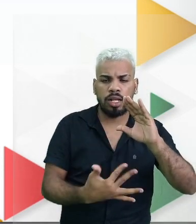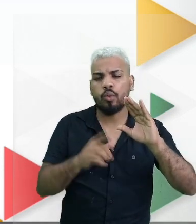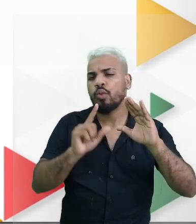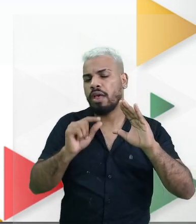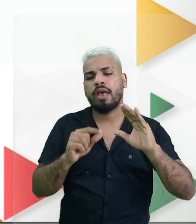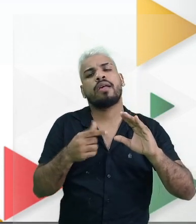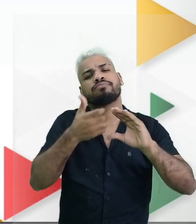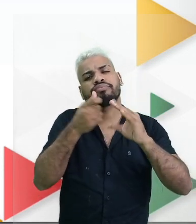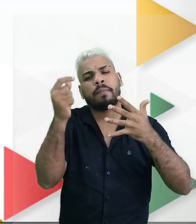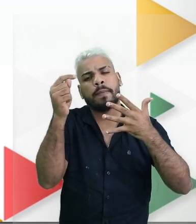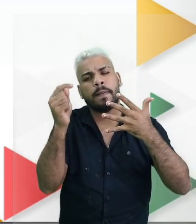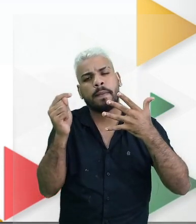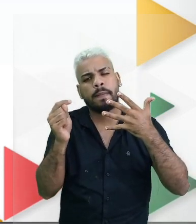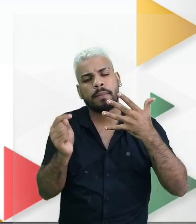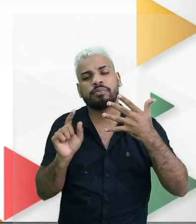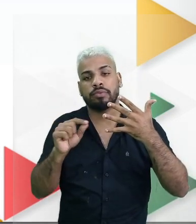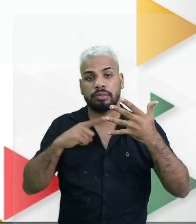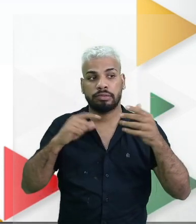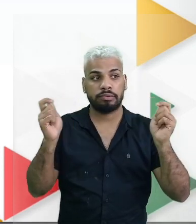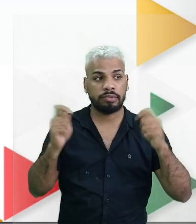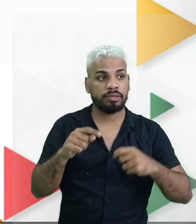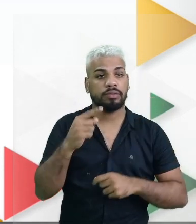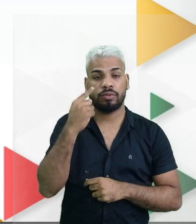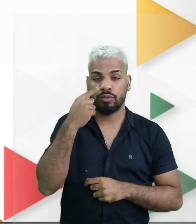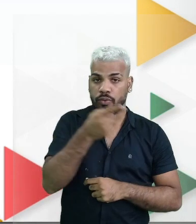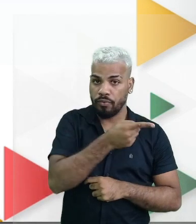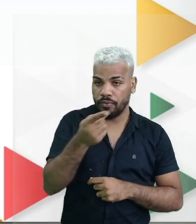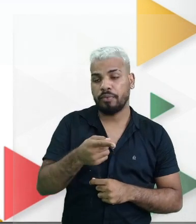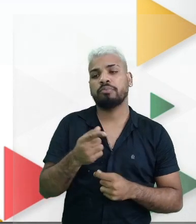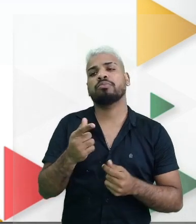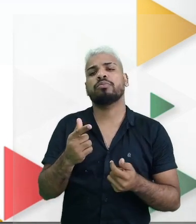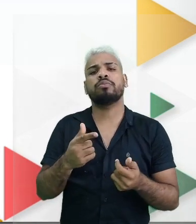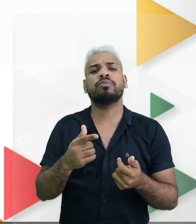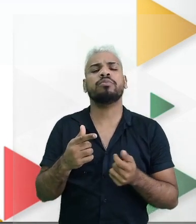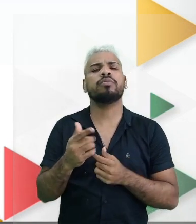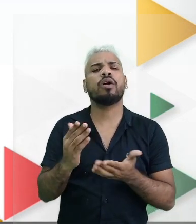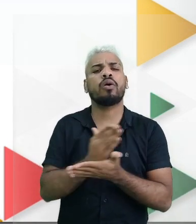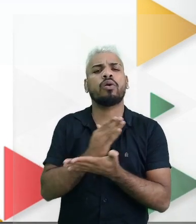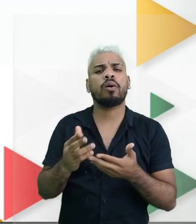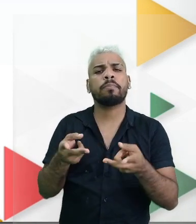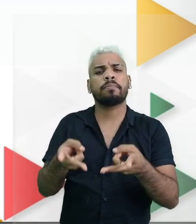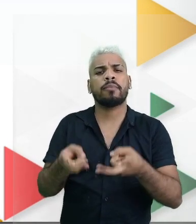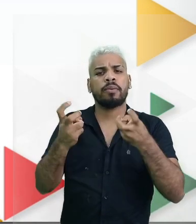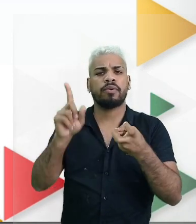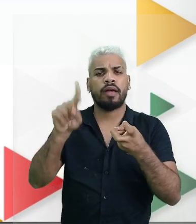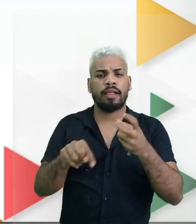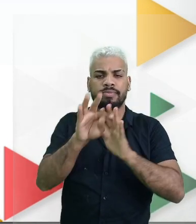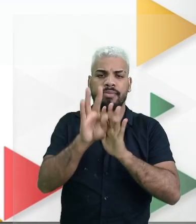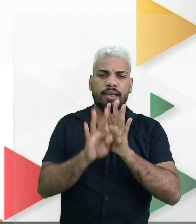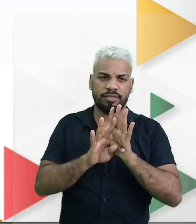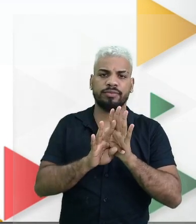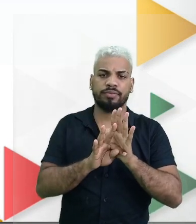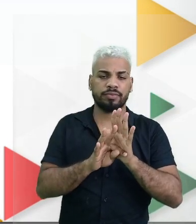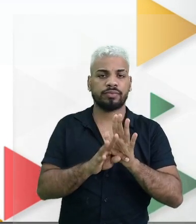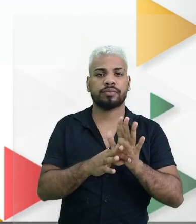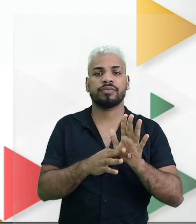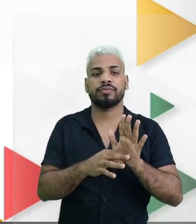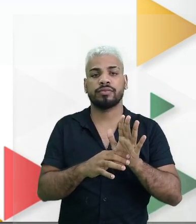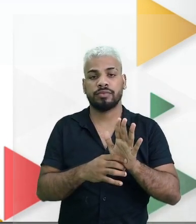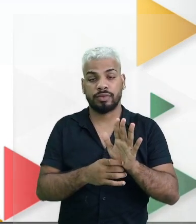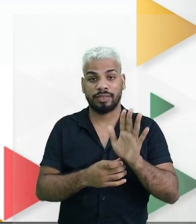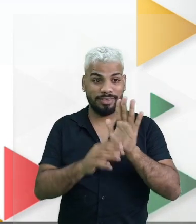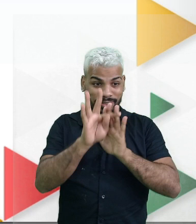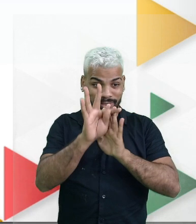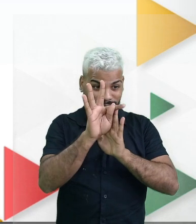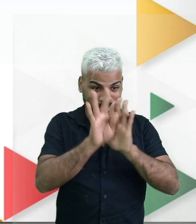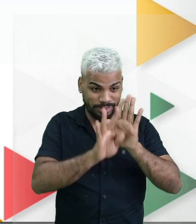características capaz, certo, de garantir que algo seja percebido como um texto. Lembrar que a palavra